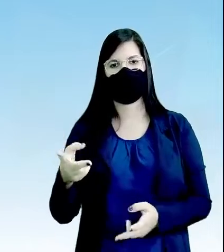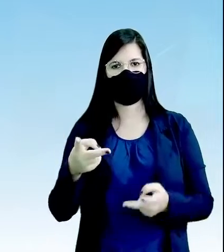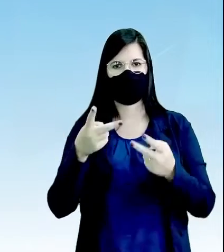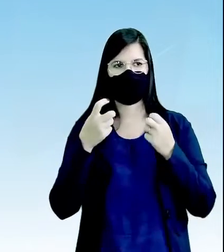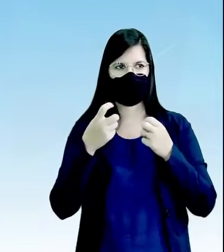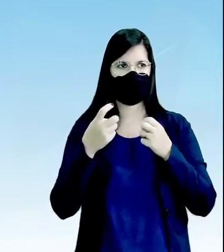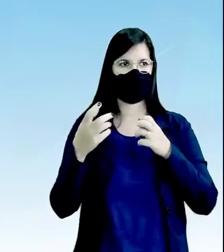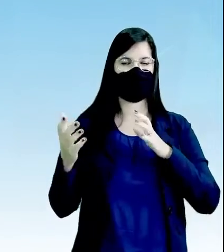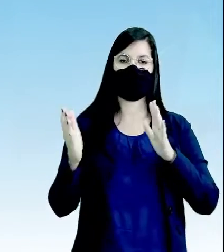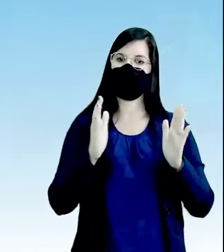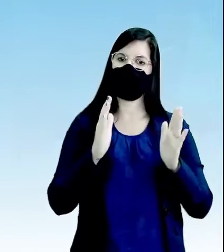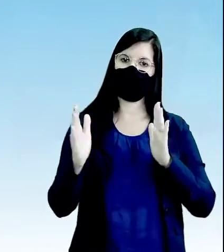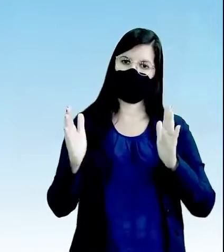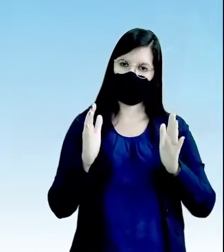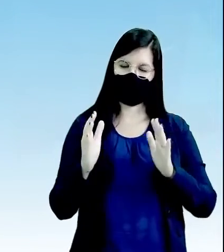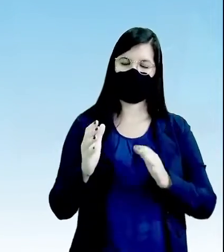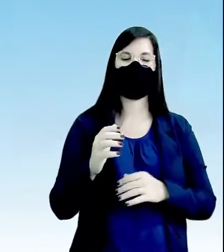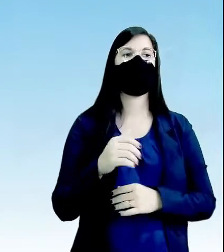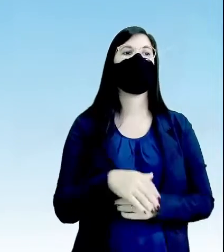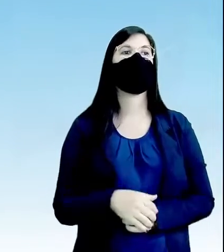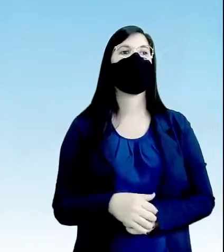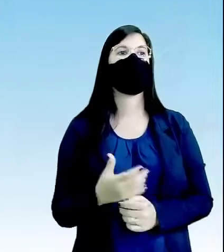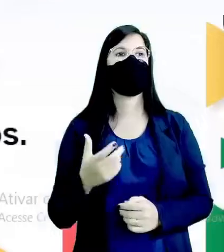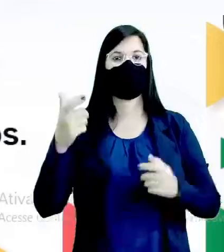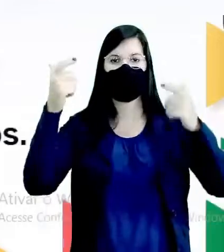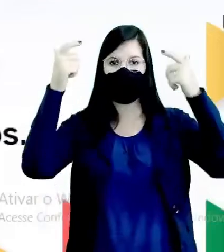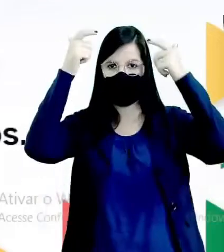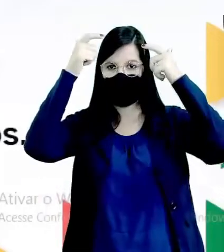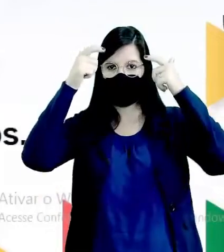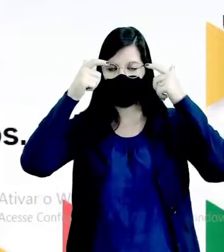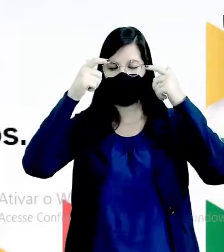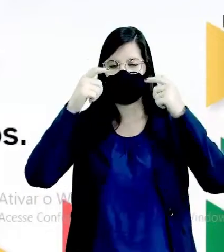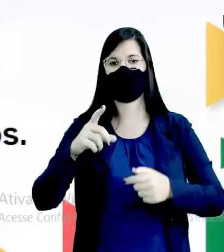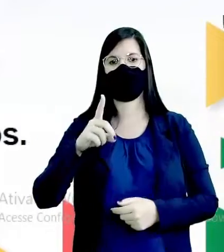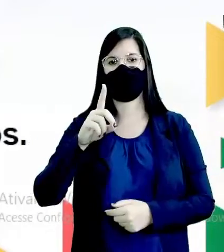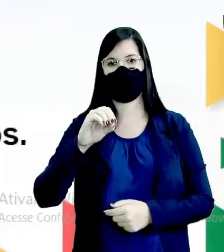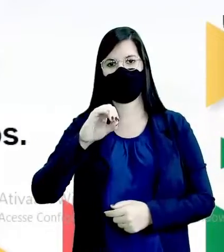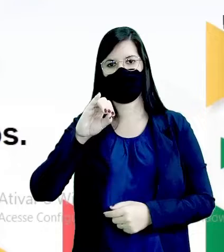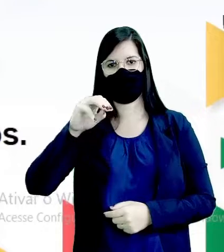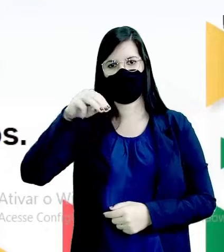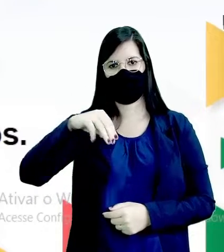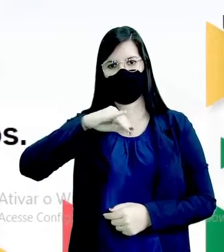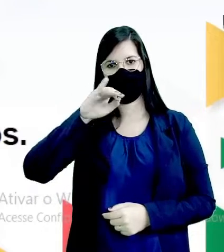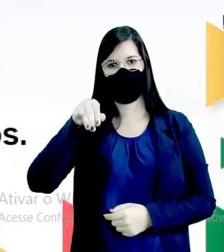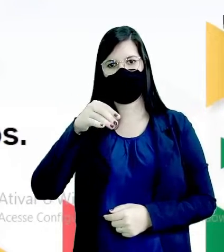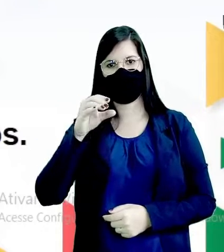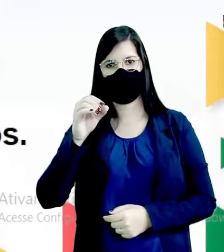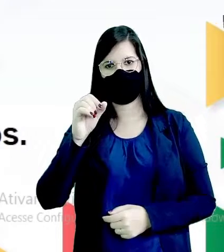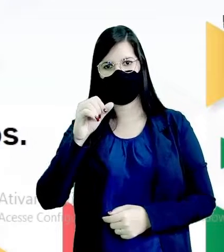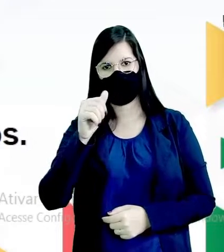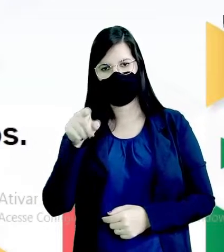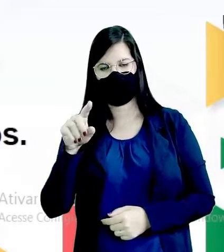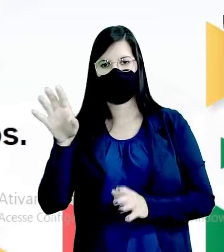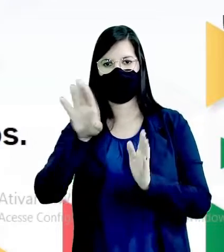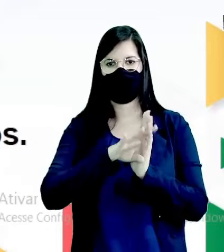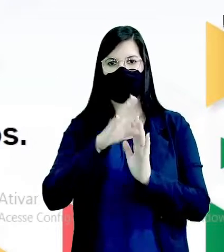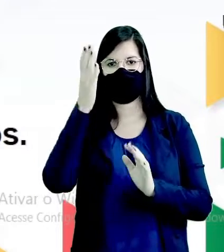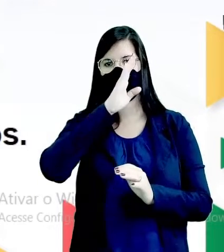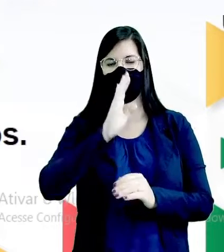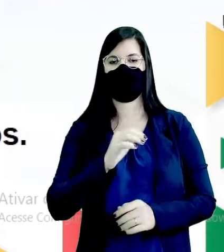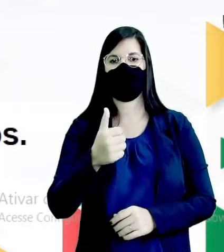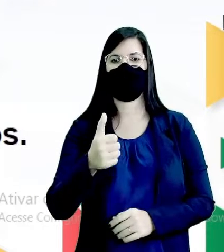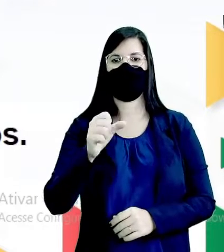mas aí em 1817, o rei Dom João VI de Portugal já tinha vindo para o Brasil, né, que ele chegou aqui em